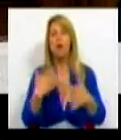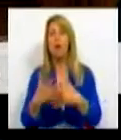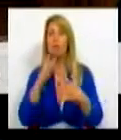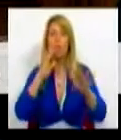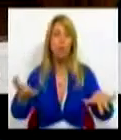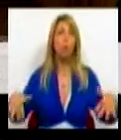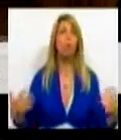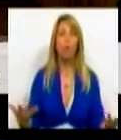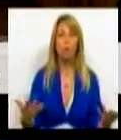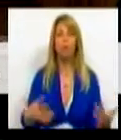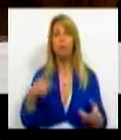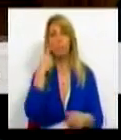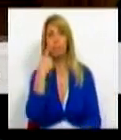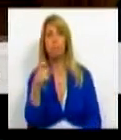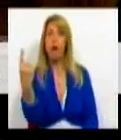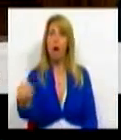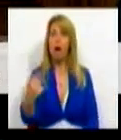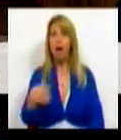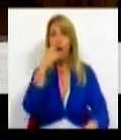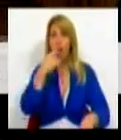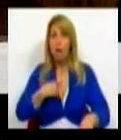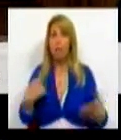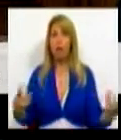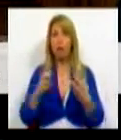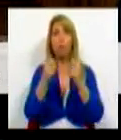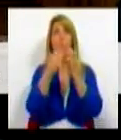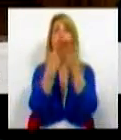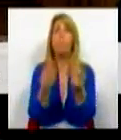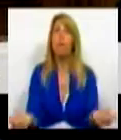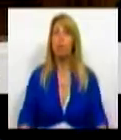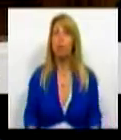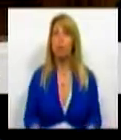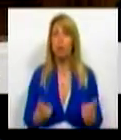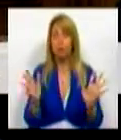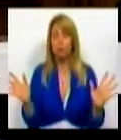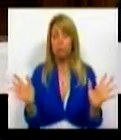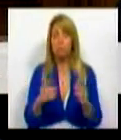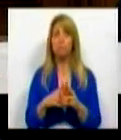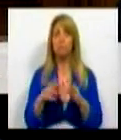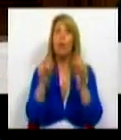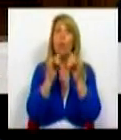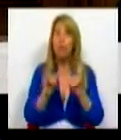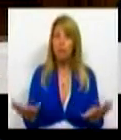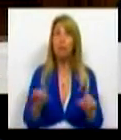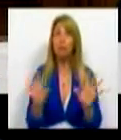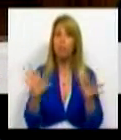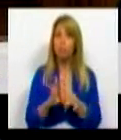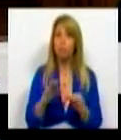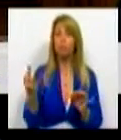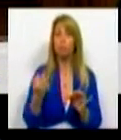seja, são identificadas deficiências, problemas para resolver. Em termos de sistemas informáticos, de facto, o